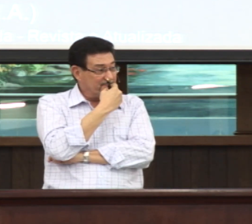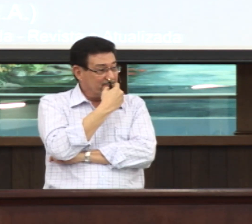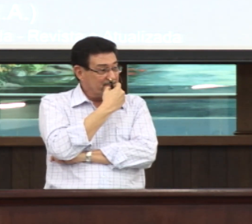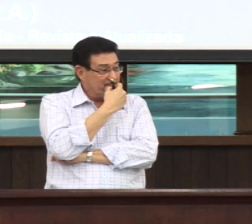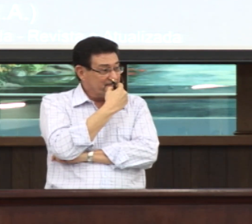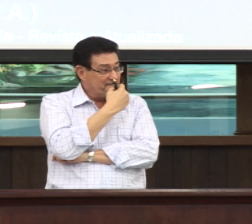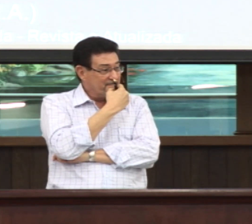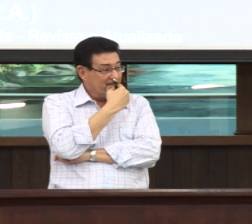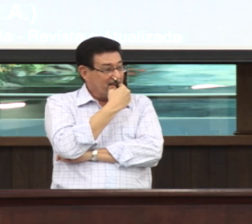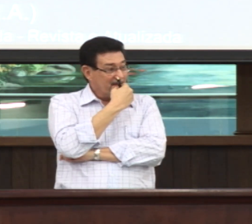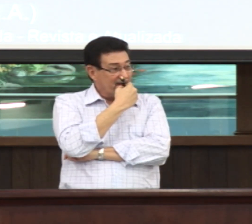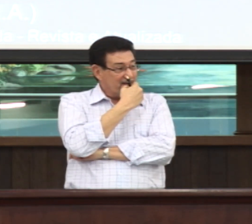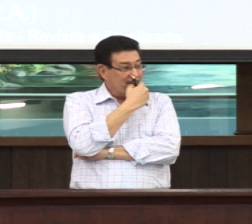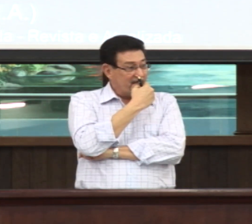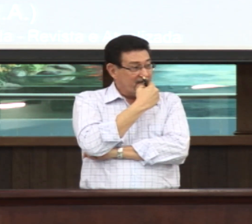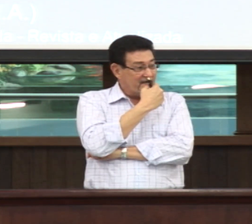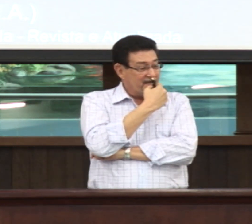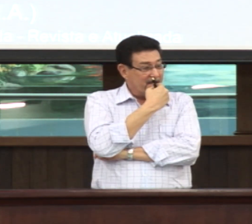descansa